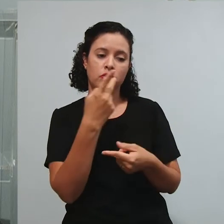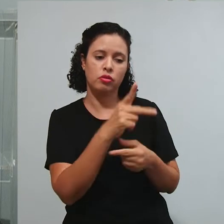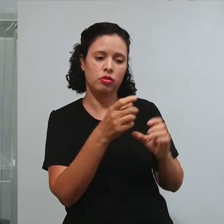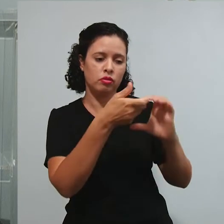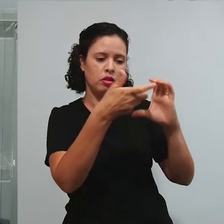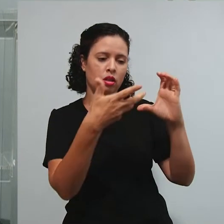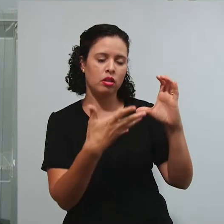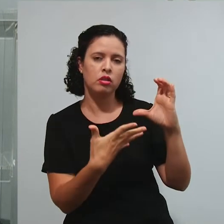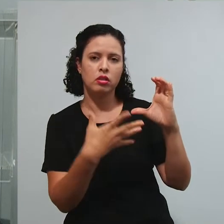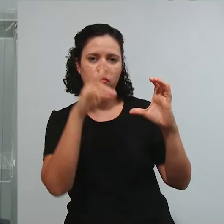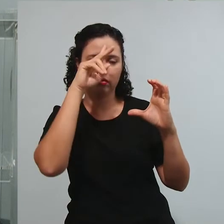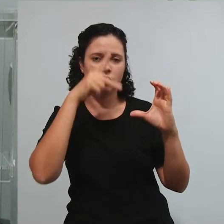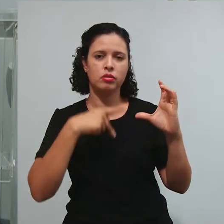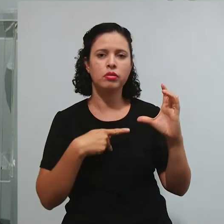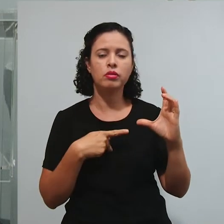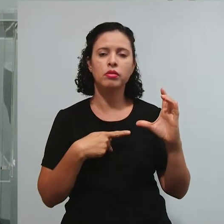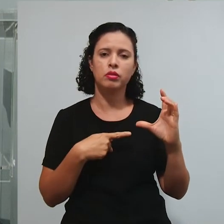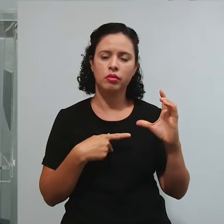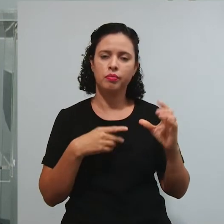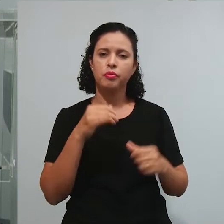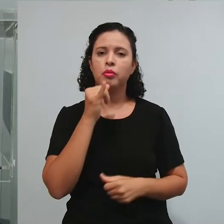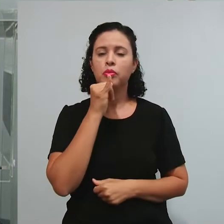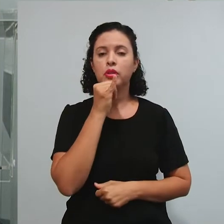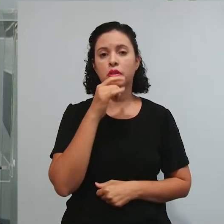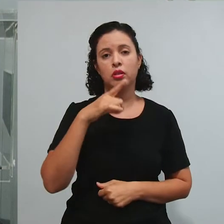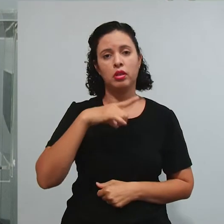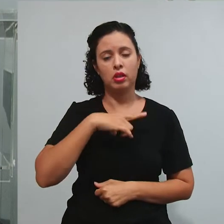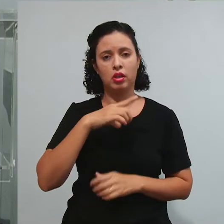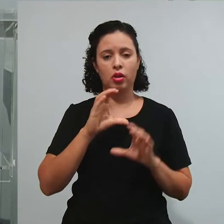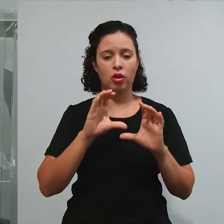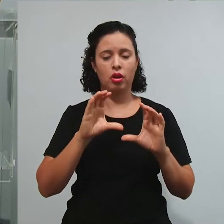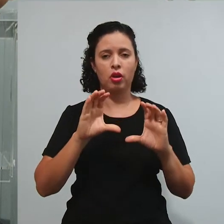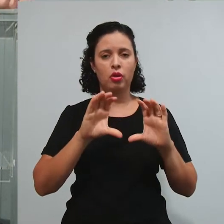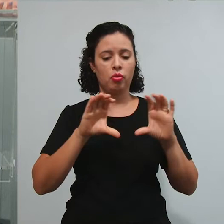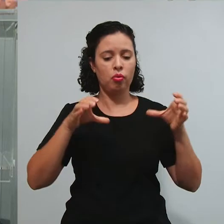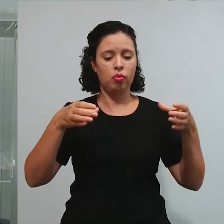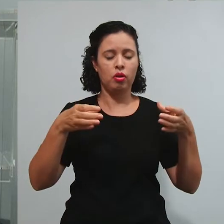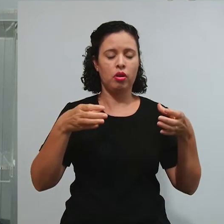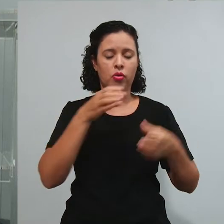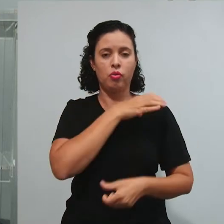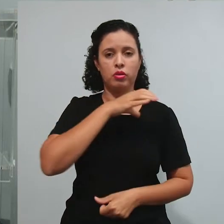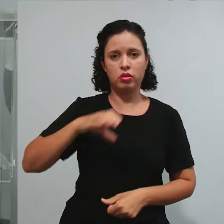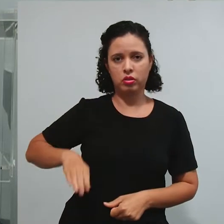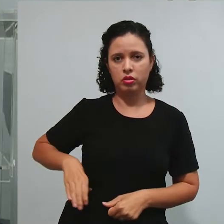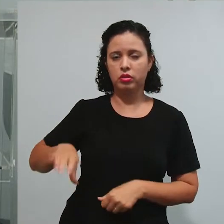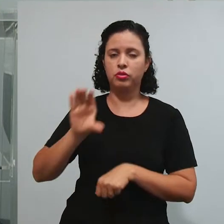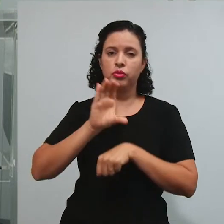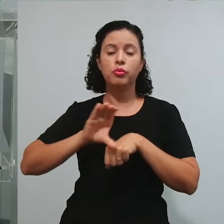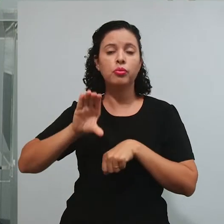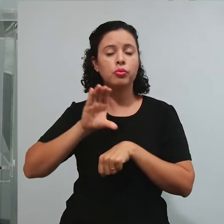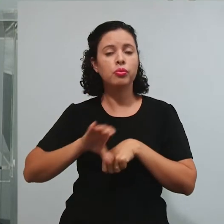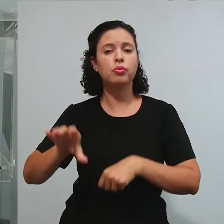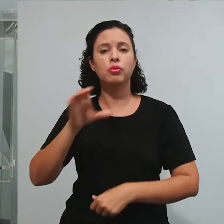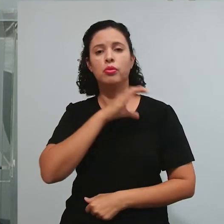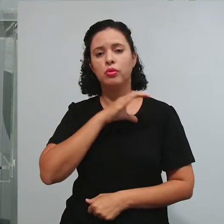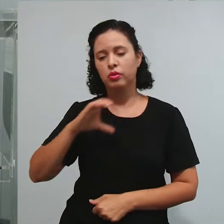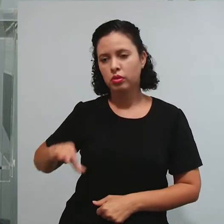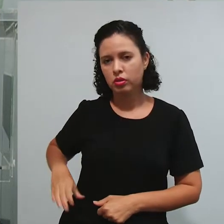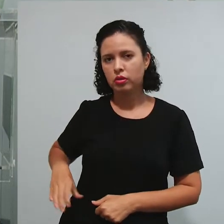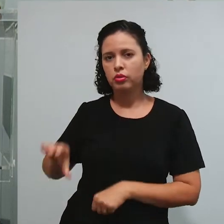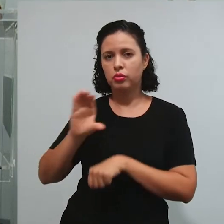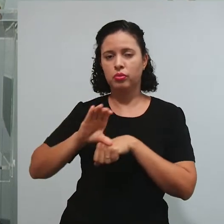características pessoais. Aqui a gente tem, por exemplo, coordenações de curso, né? Coordenação de